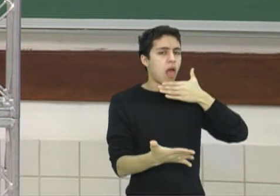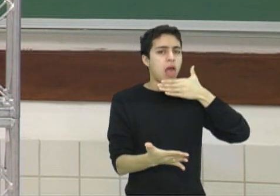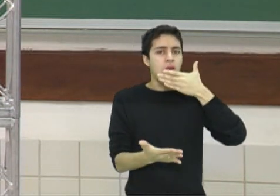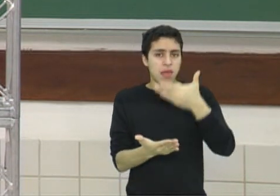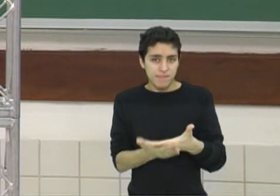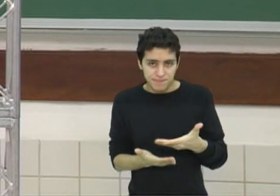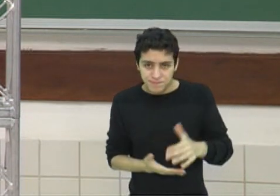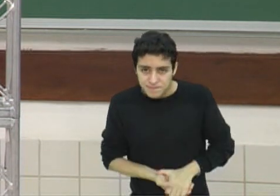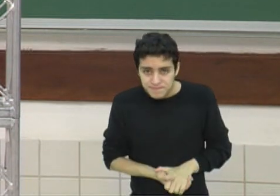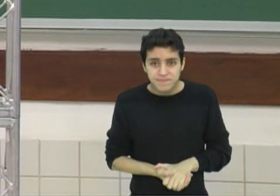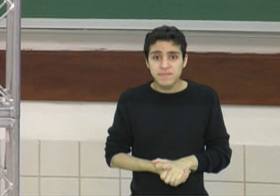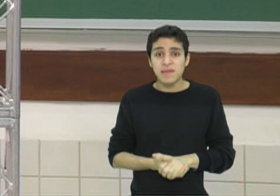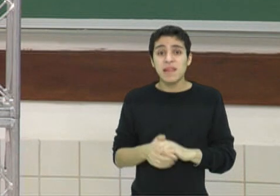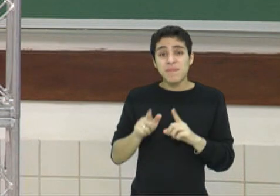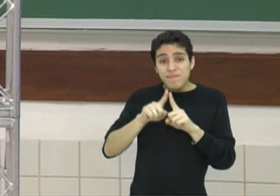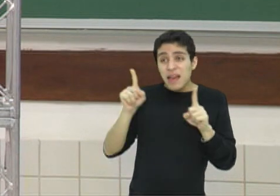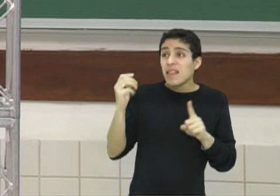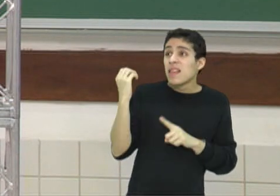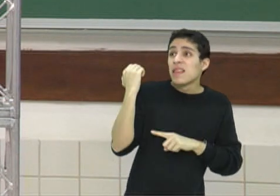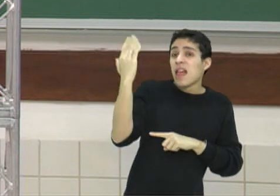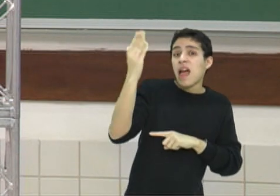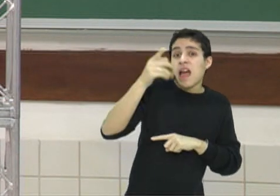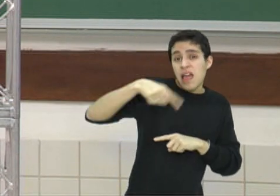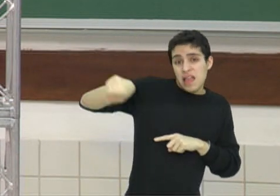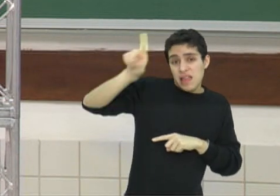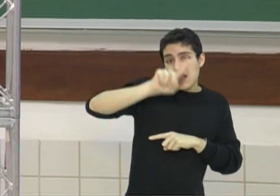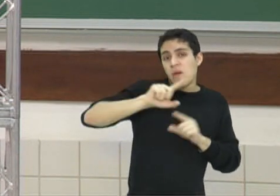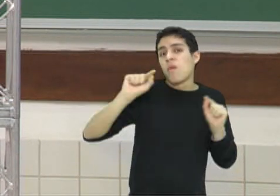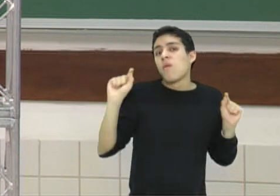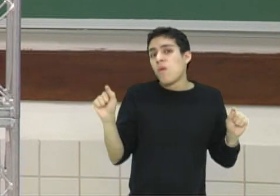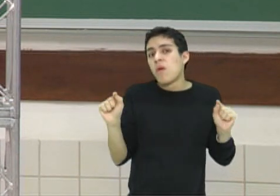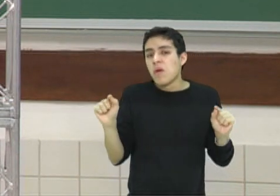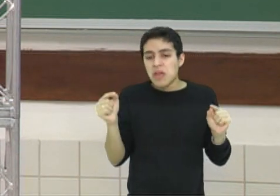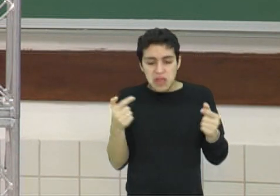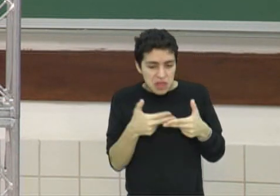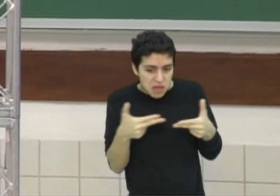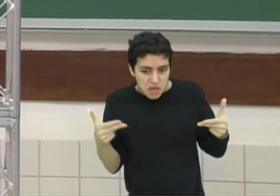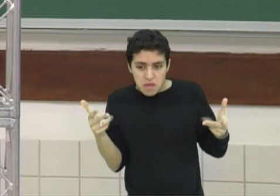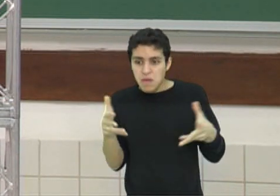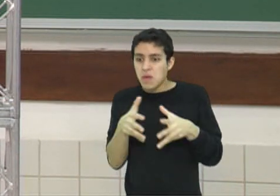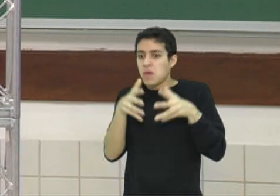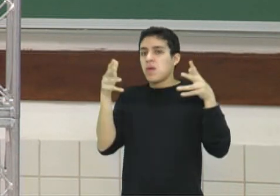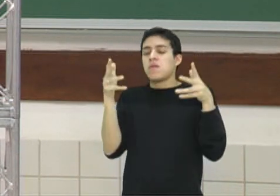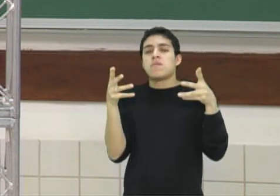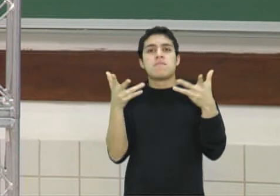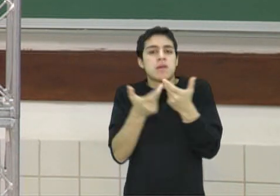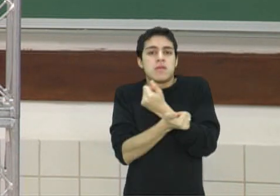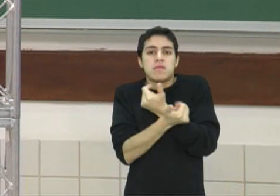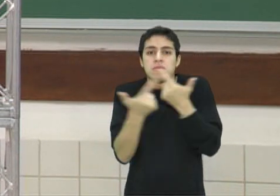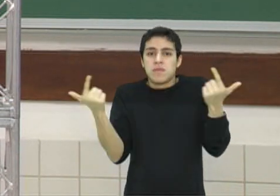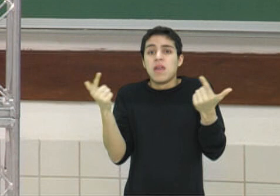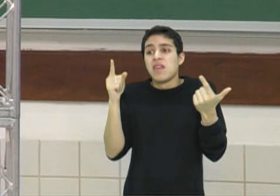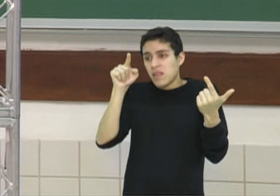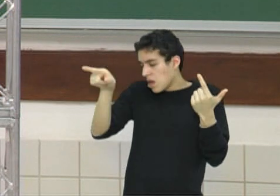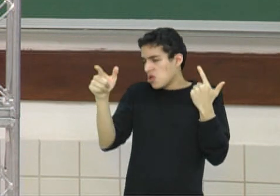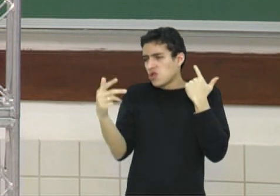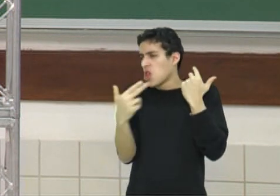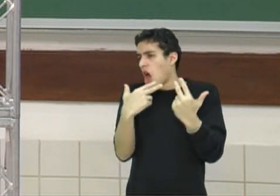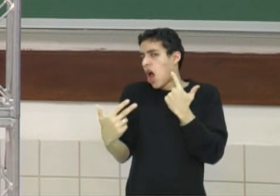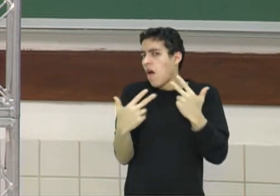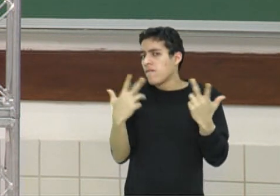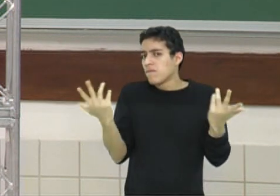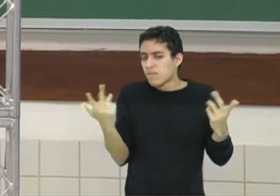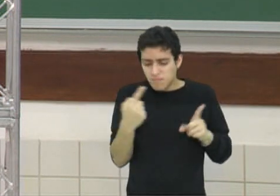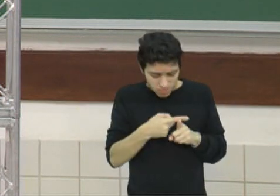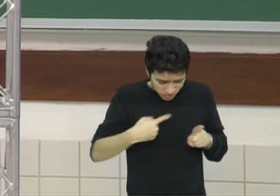abismadas. Mas lá fora, eles estão tendo não coisas tão grandiosas que nem tem no Brasil e estão inovando nas artes. E por